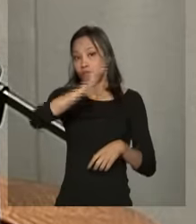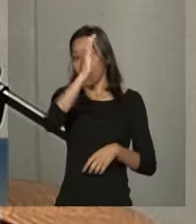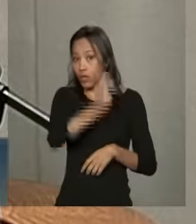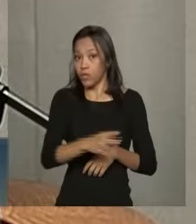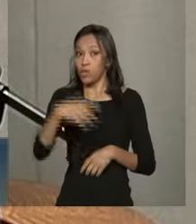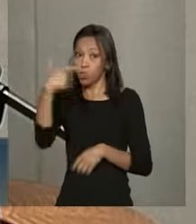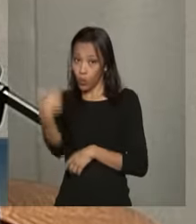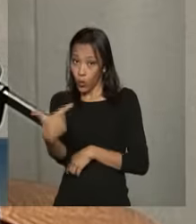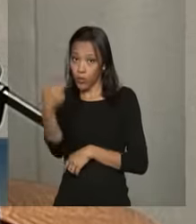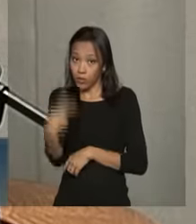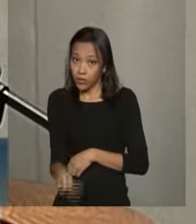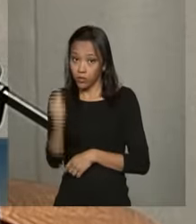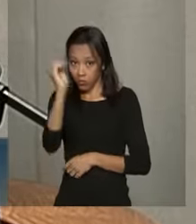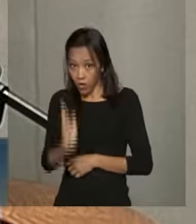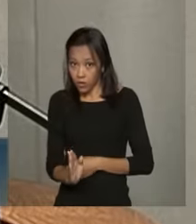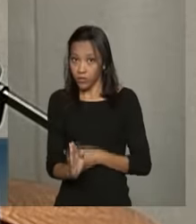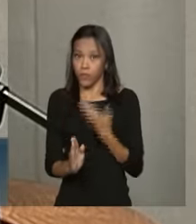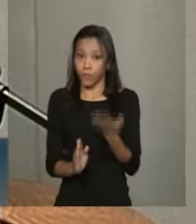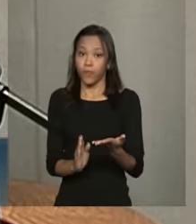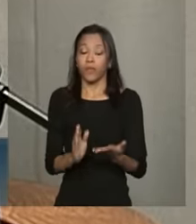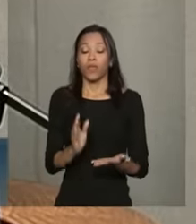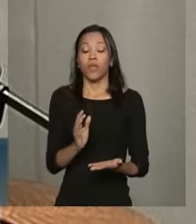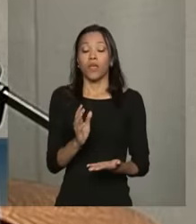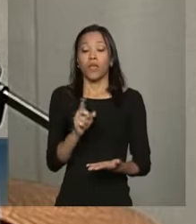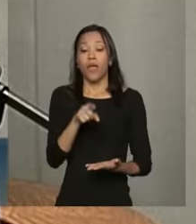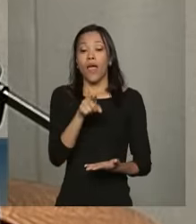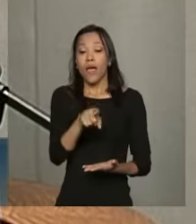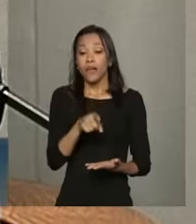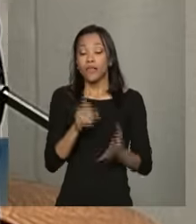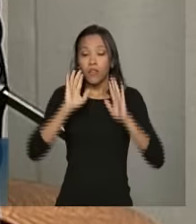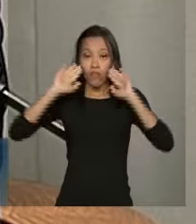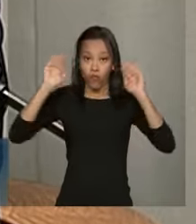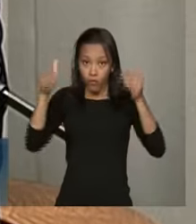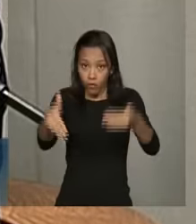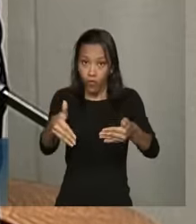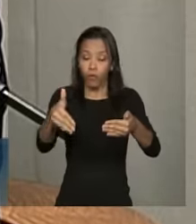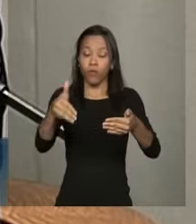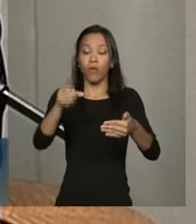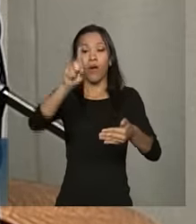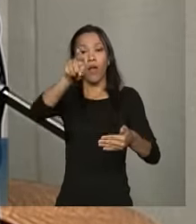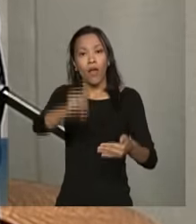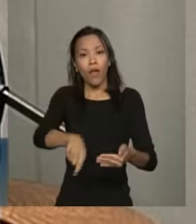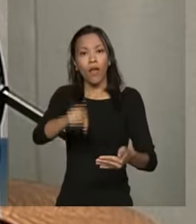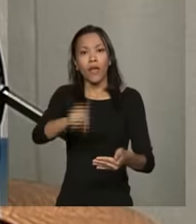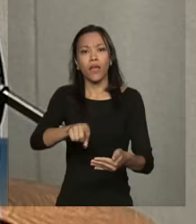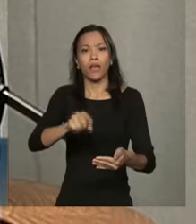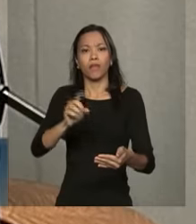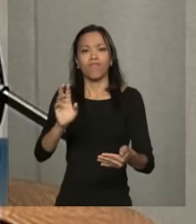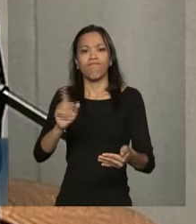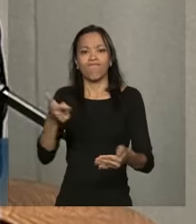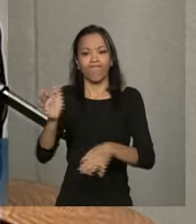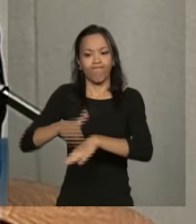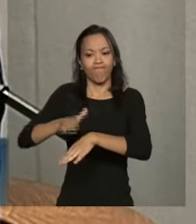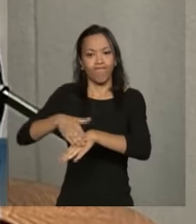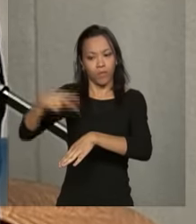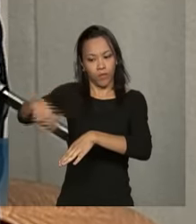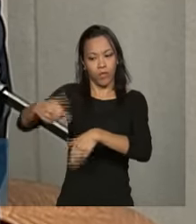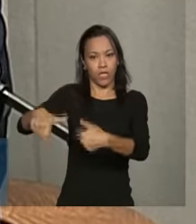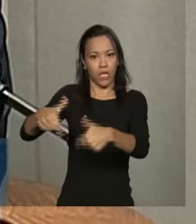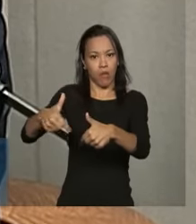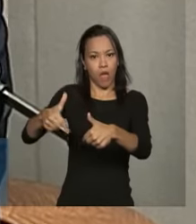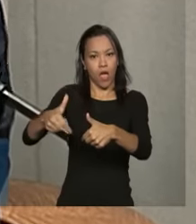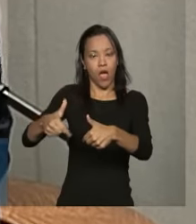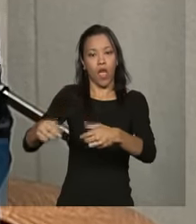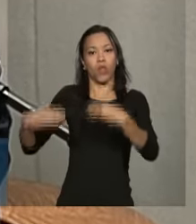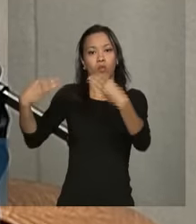interno atuação internacional é importante é fruto eh da atuação do Ministério da Justiça